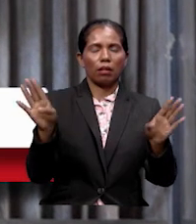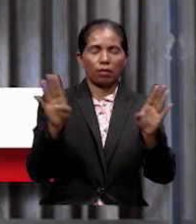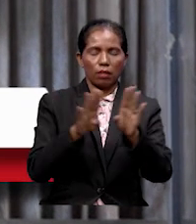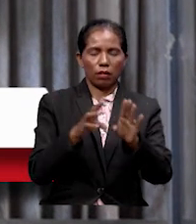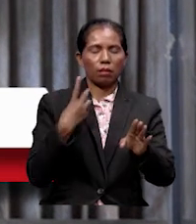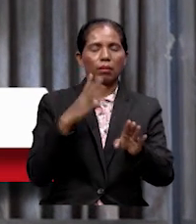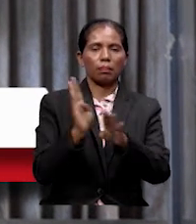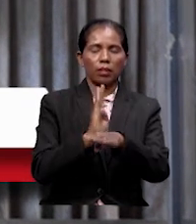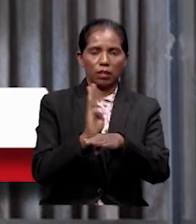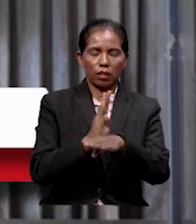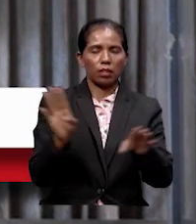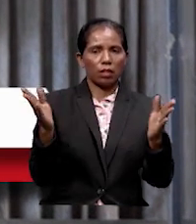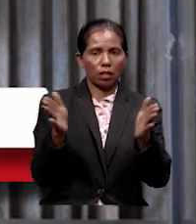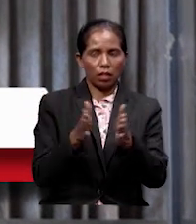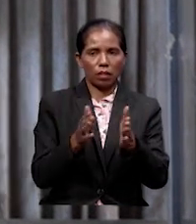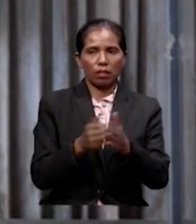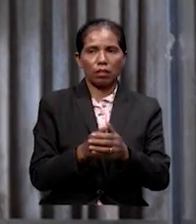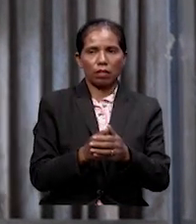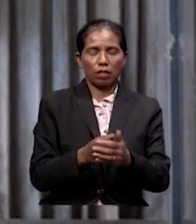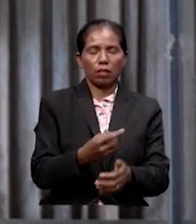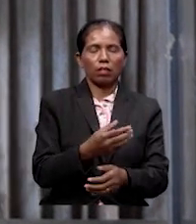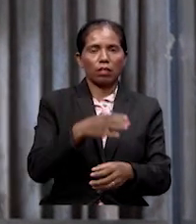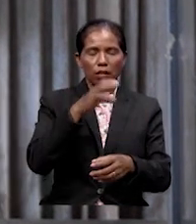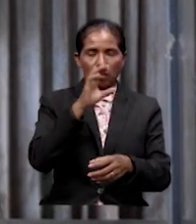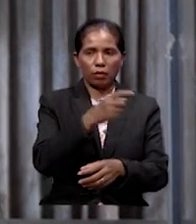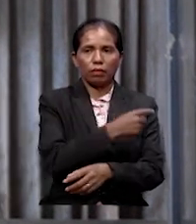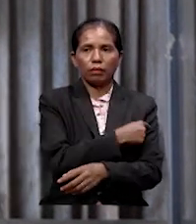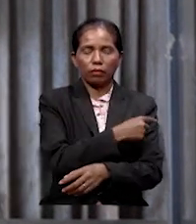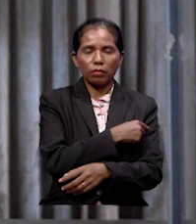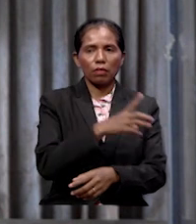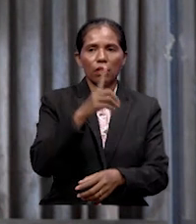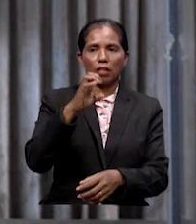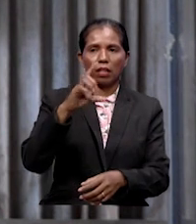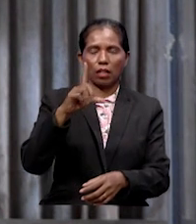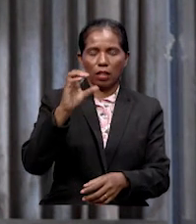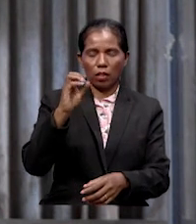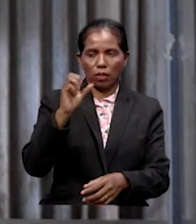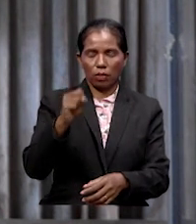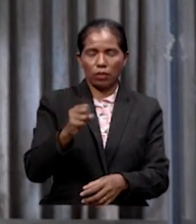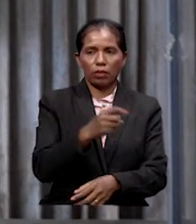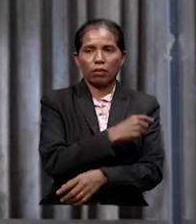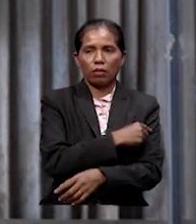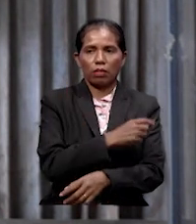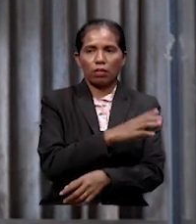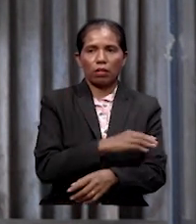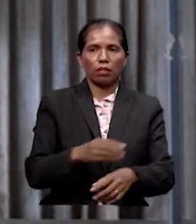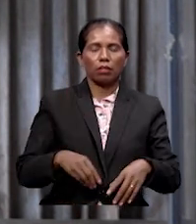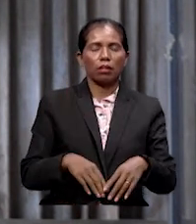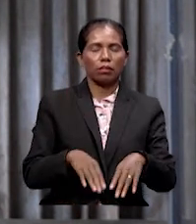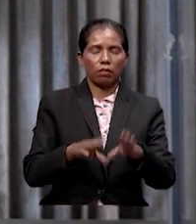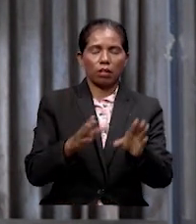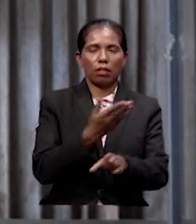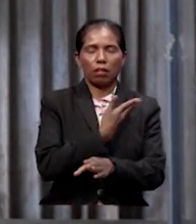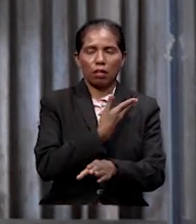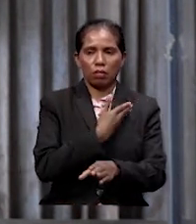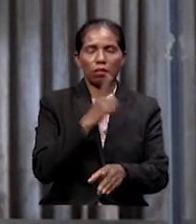sirene. Sa lili man sa minuman sirene ne. Ta delos, Coca-Cola, Sprite, nem sa folin sa makas di.